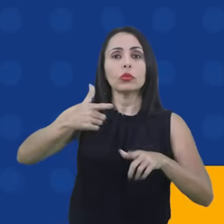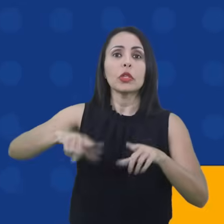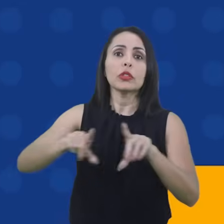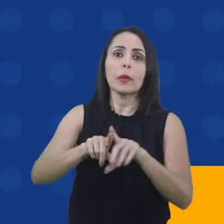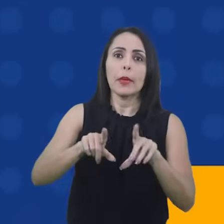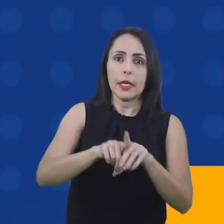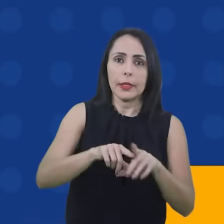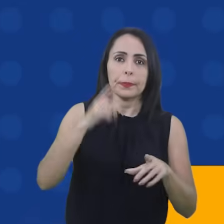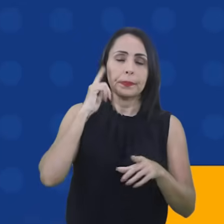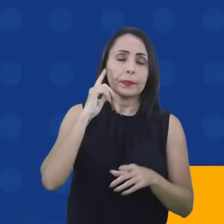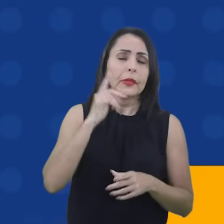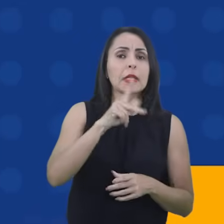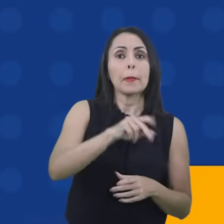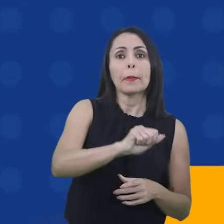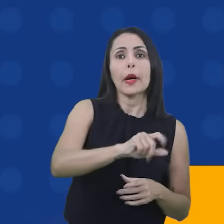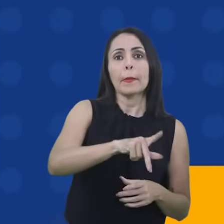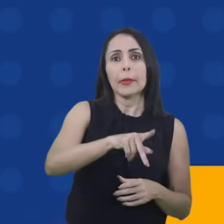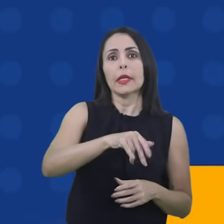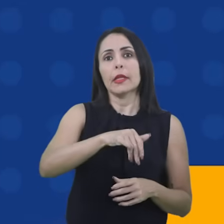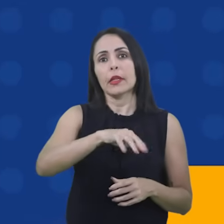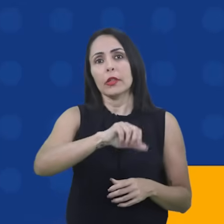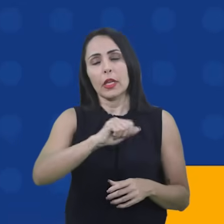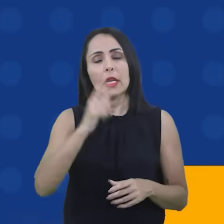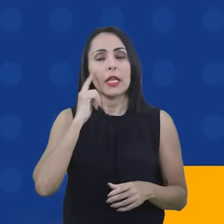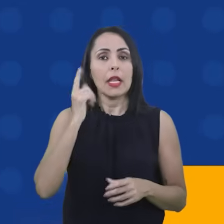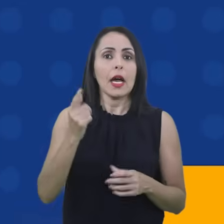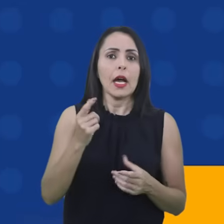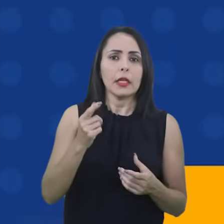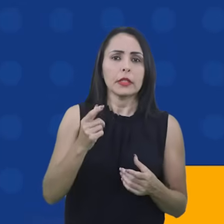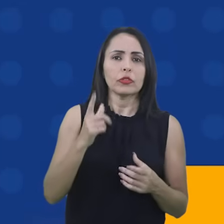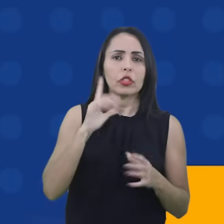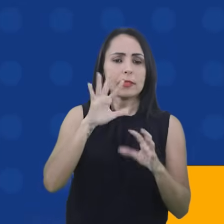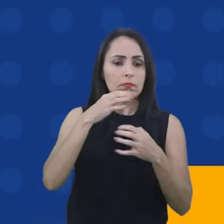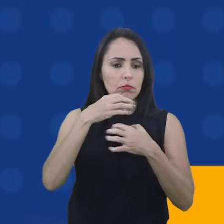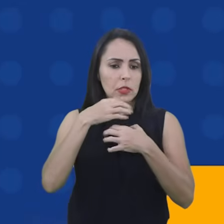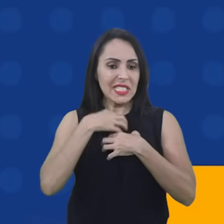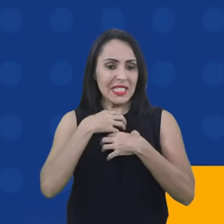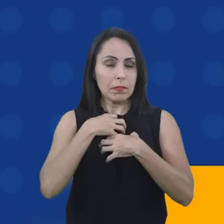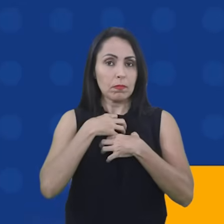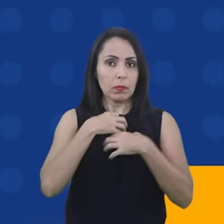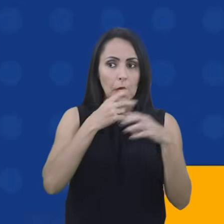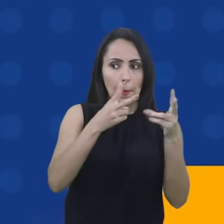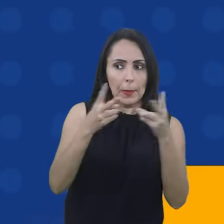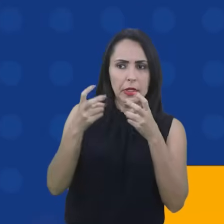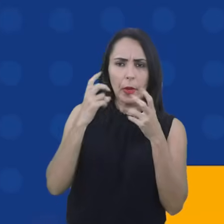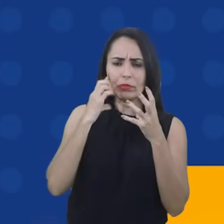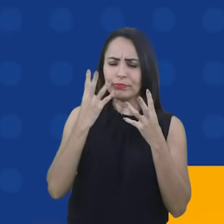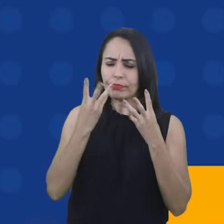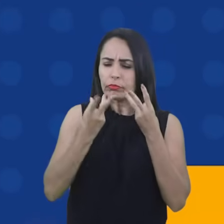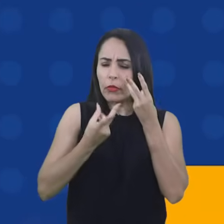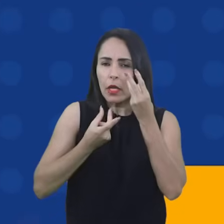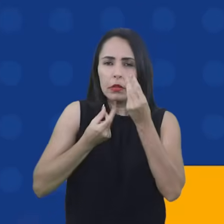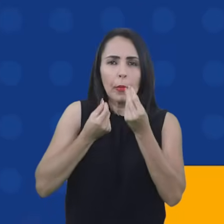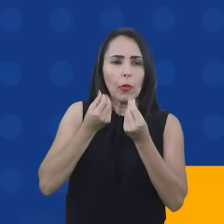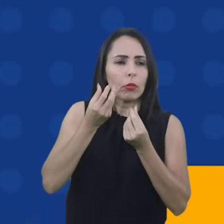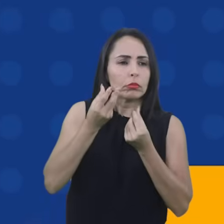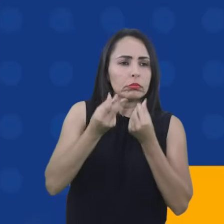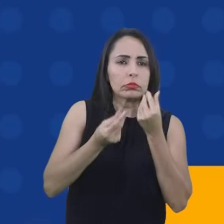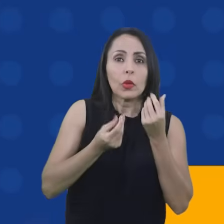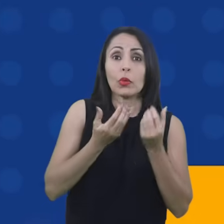né? E essas papilas, elas servem para a gente poder sentir, né, o sabor do alimento, né? E